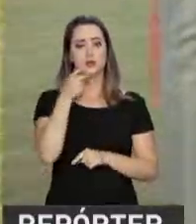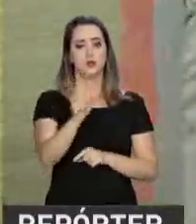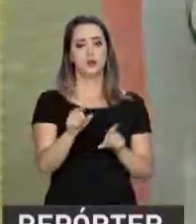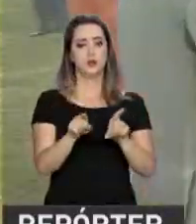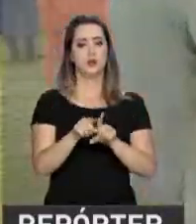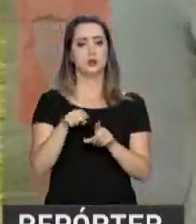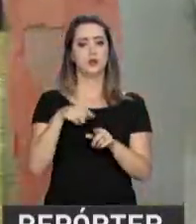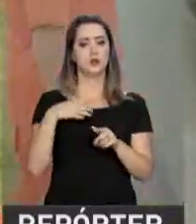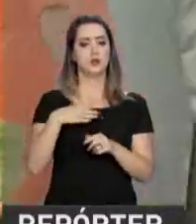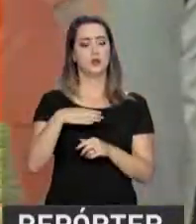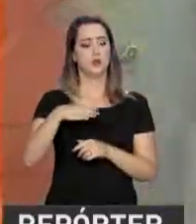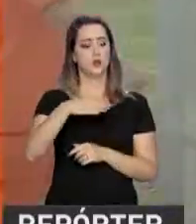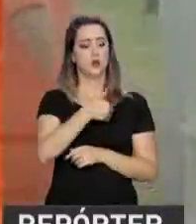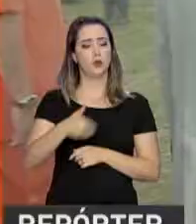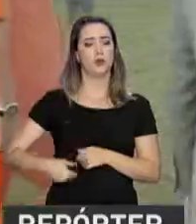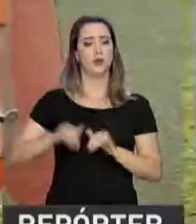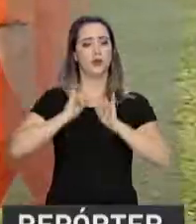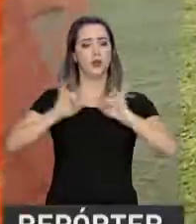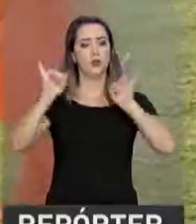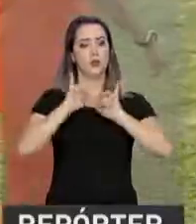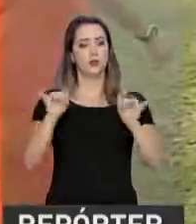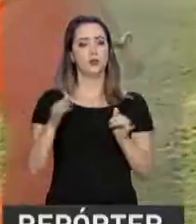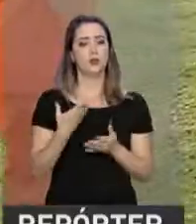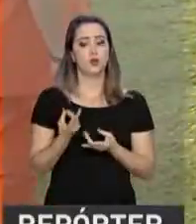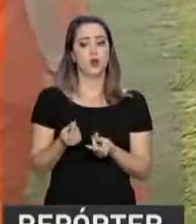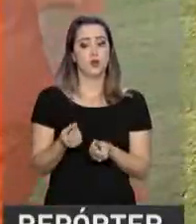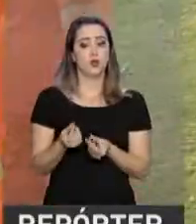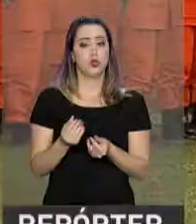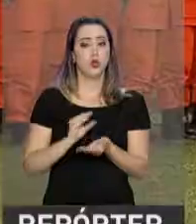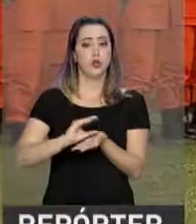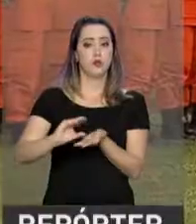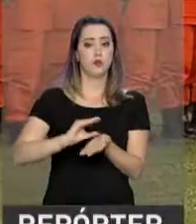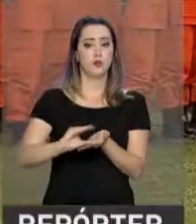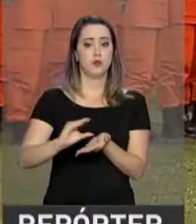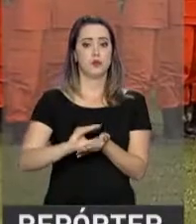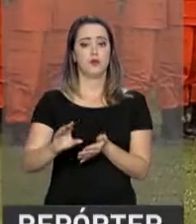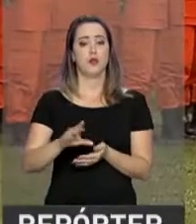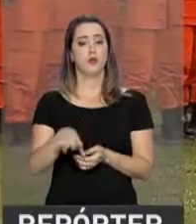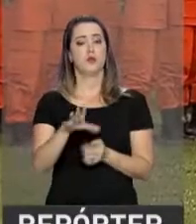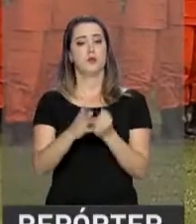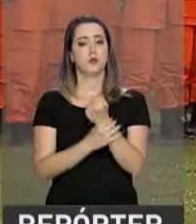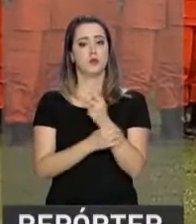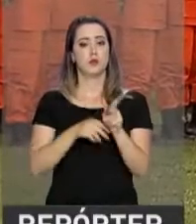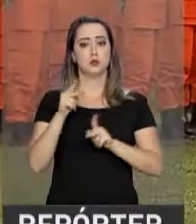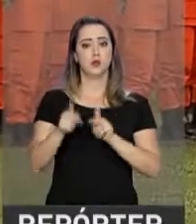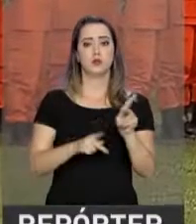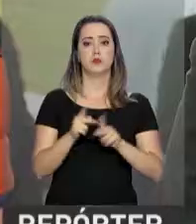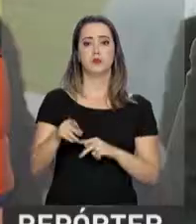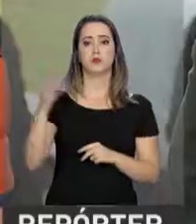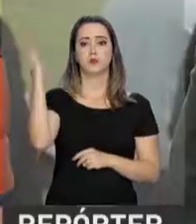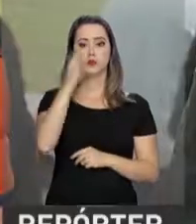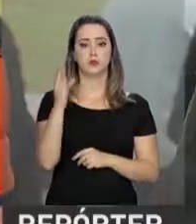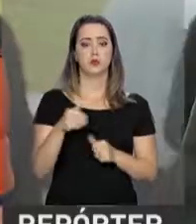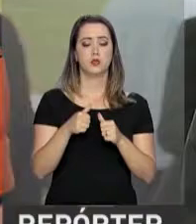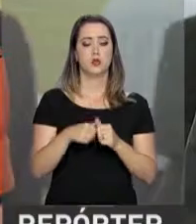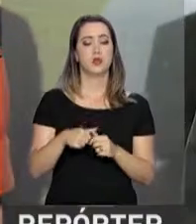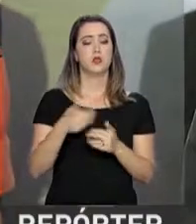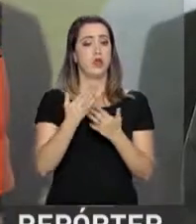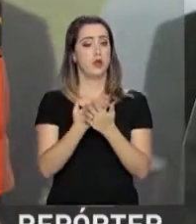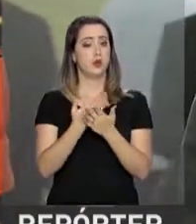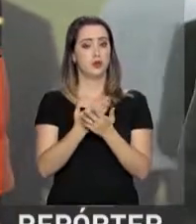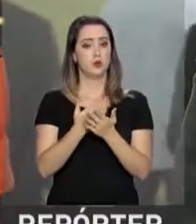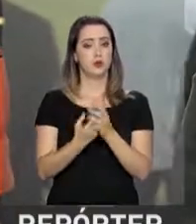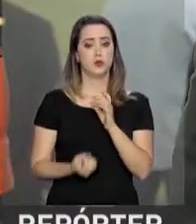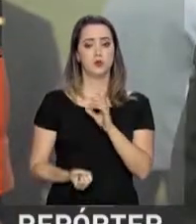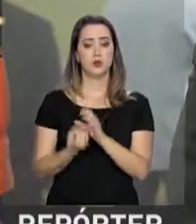governo vai anunciar o direcionamento de mais recursos para a segurança pública do país e afirmou que está em estudo a criação